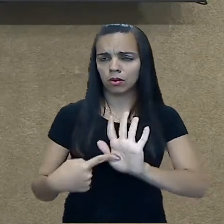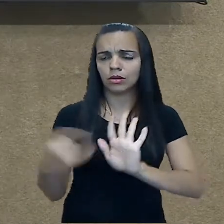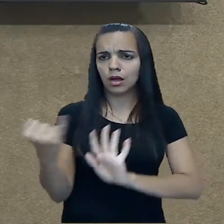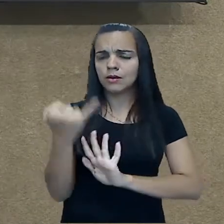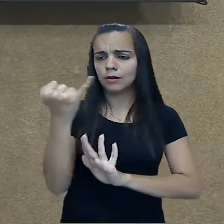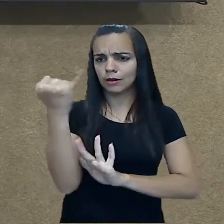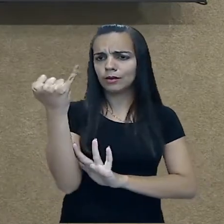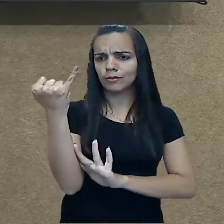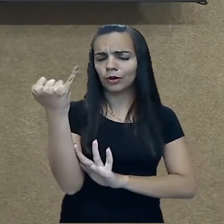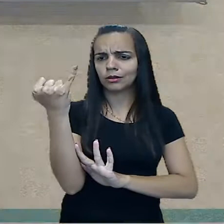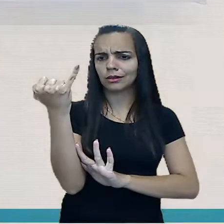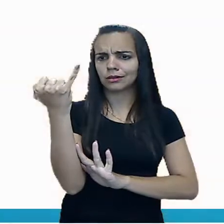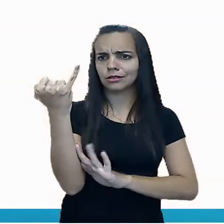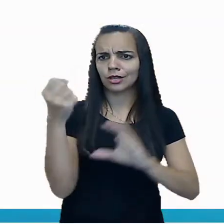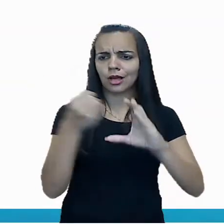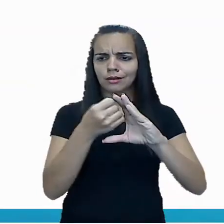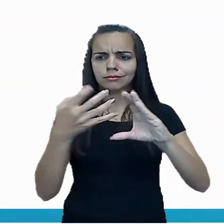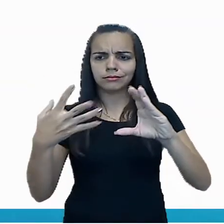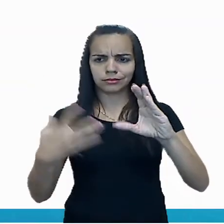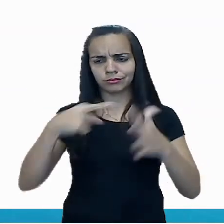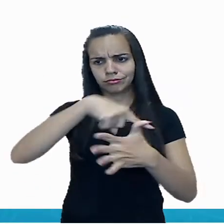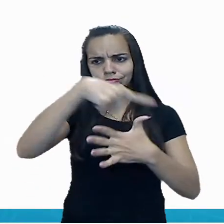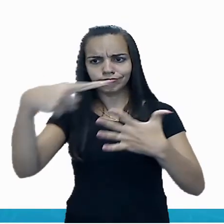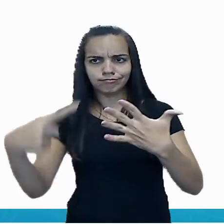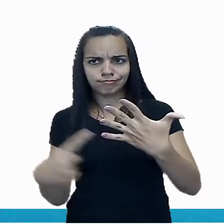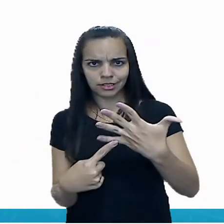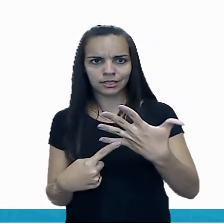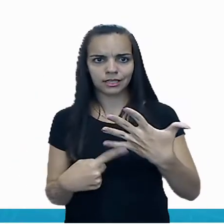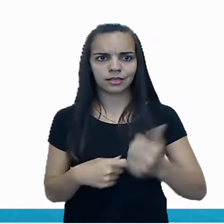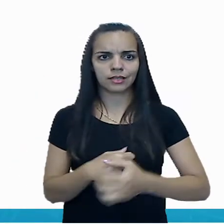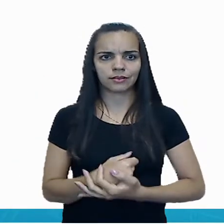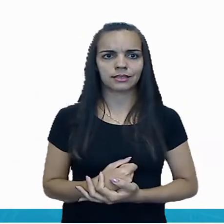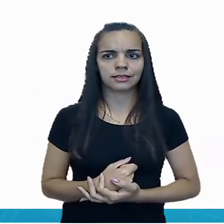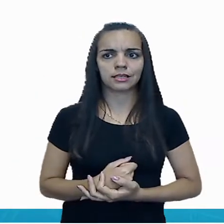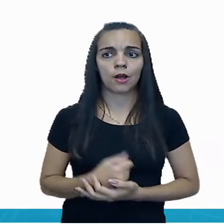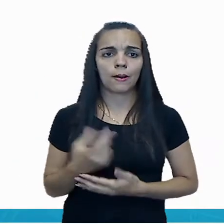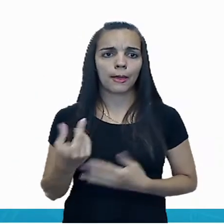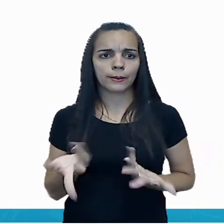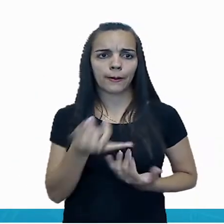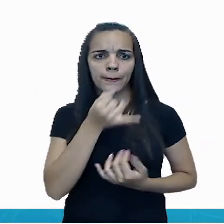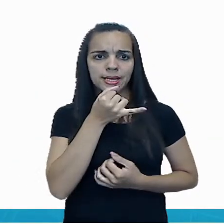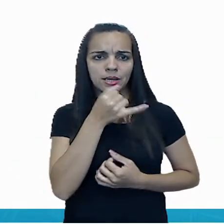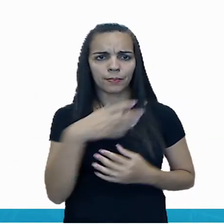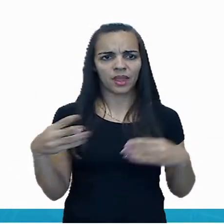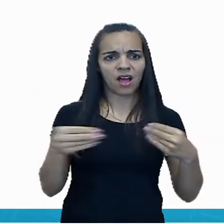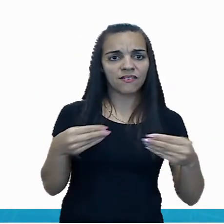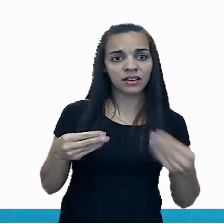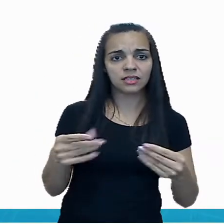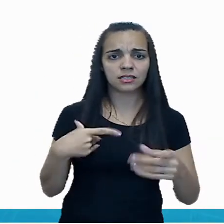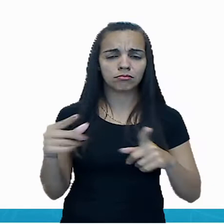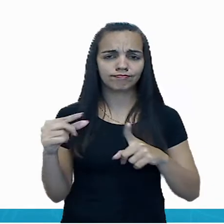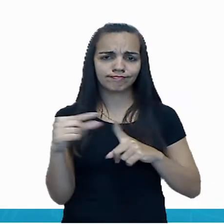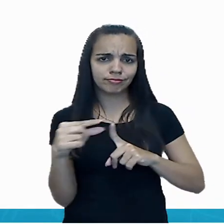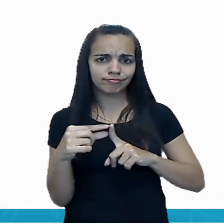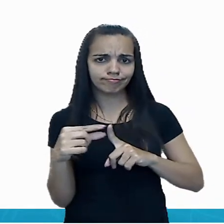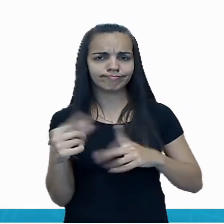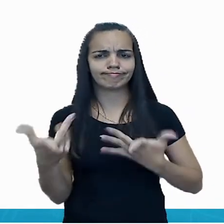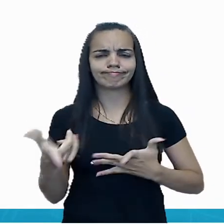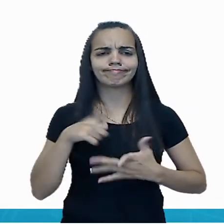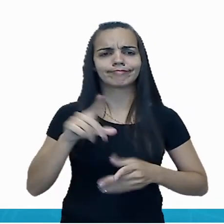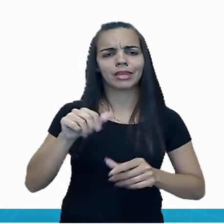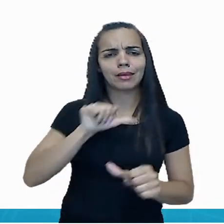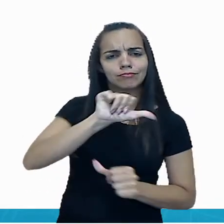outros aspectos. Olha só, a flexão contida nas palavras, ou seja, as mudanças que